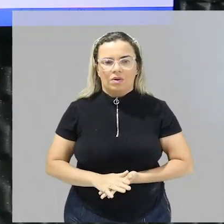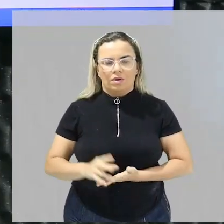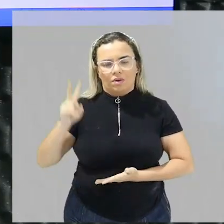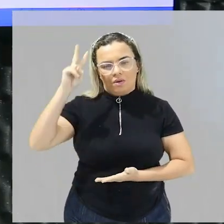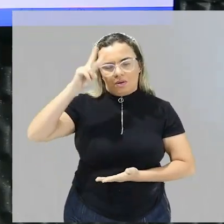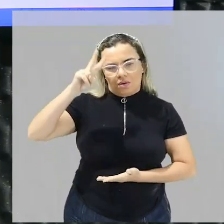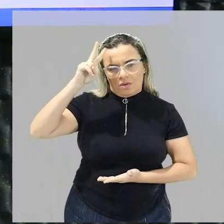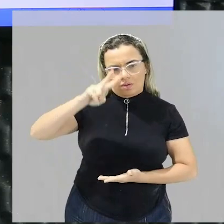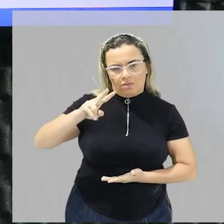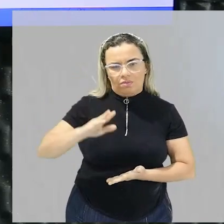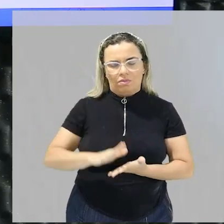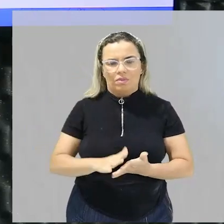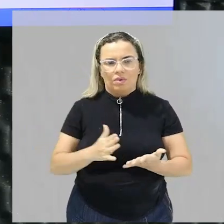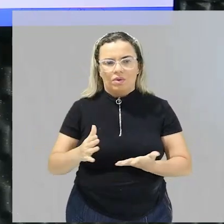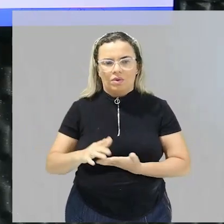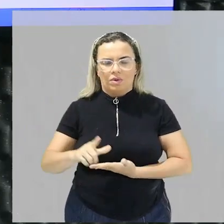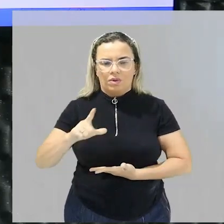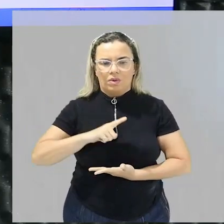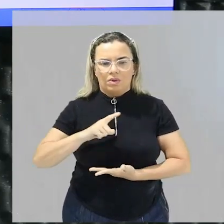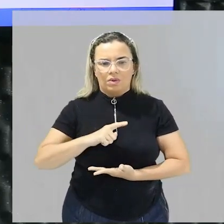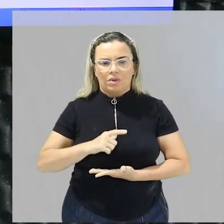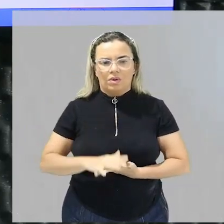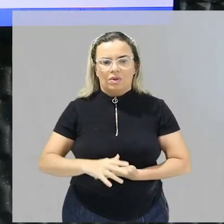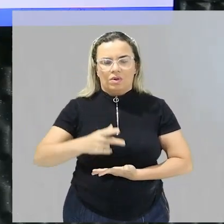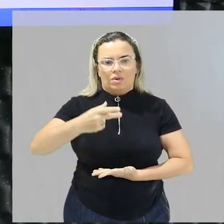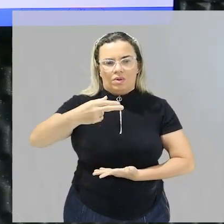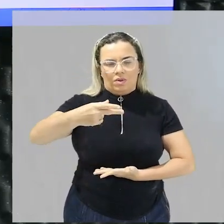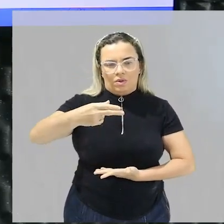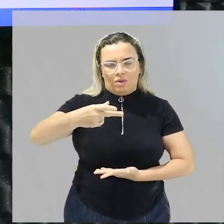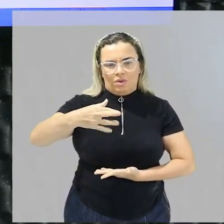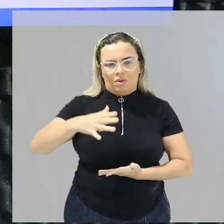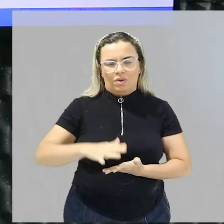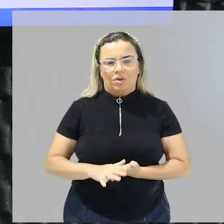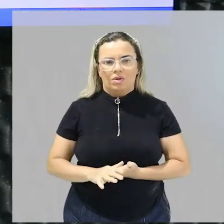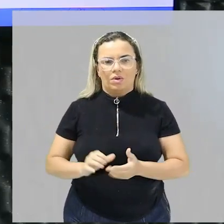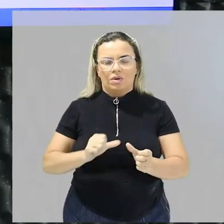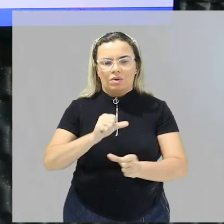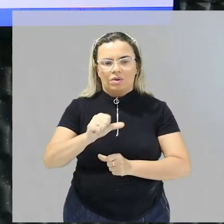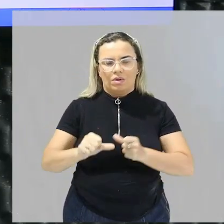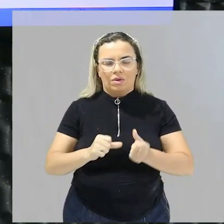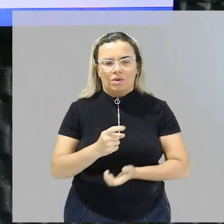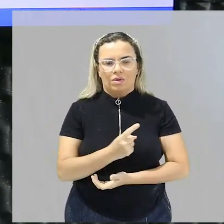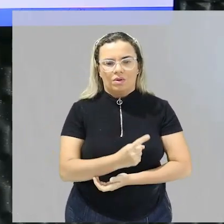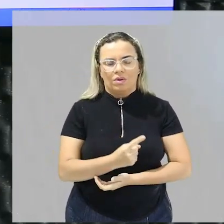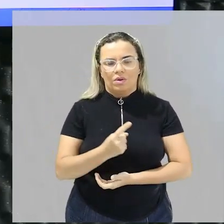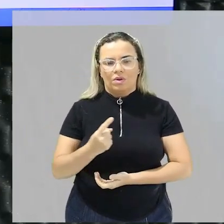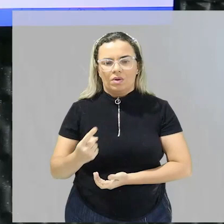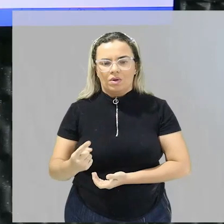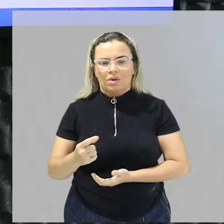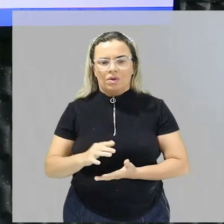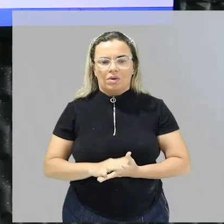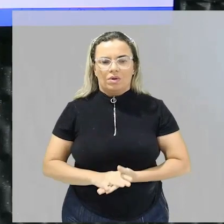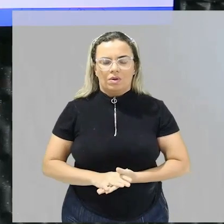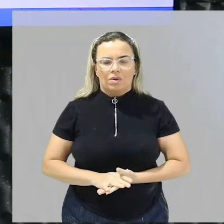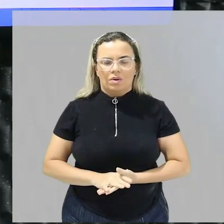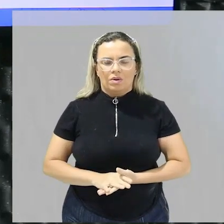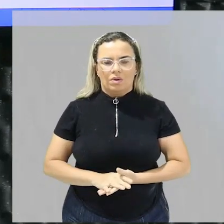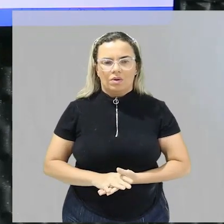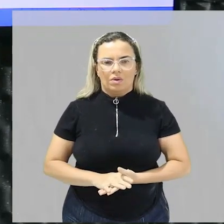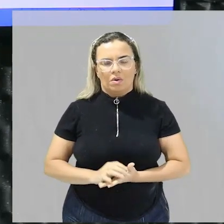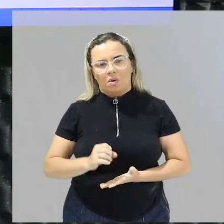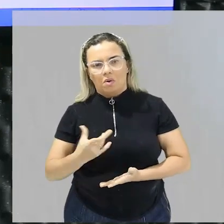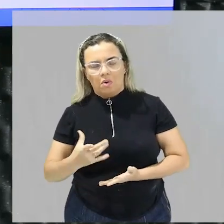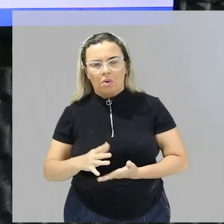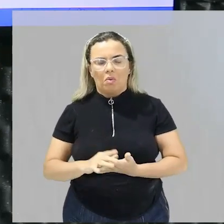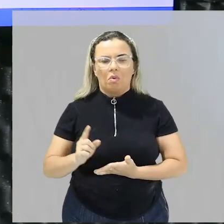aqui, ó, se eu tenho uma igualdade, se eu mudar um termo de cada membro, né, um ou